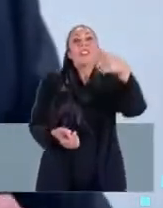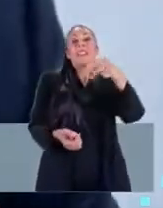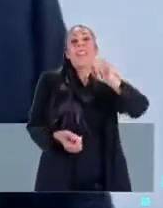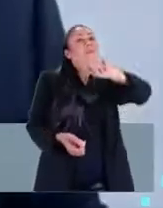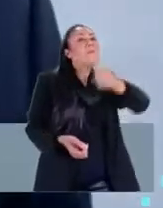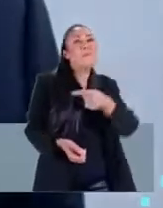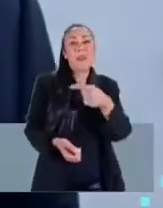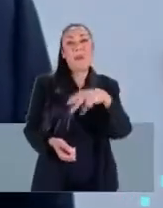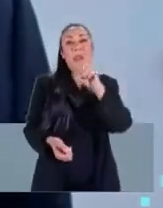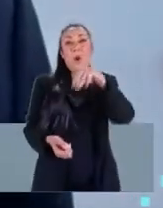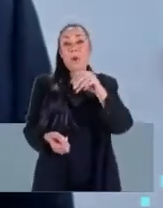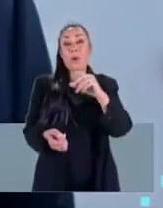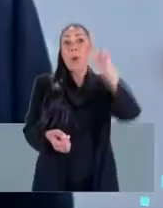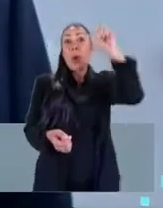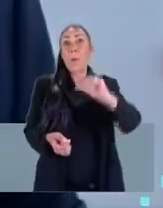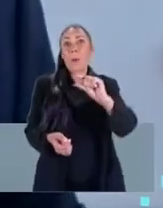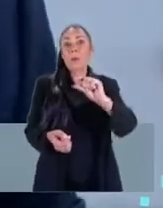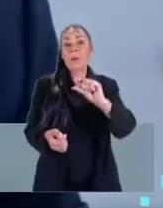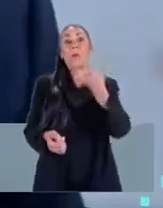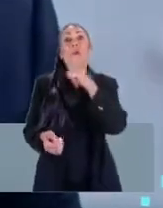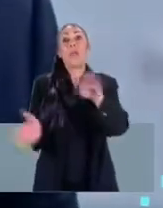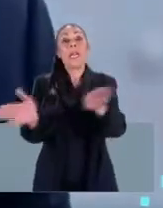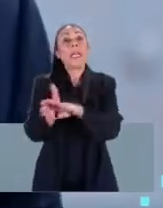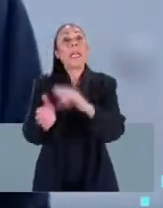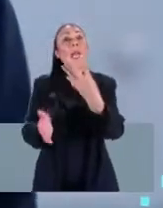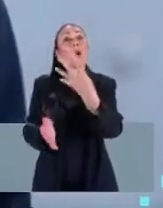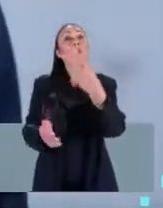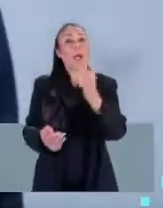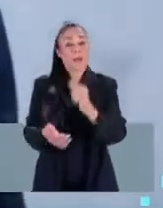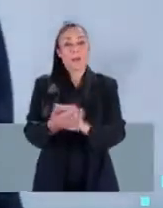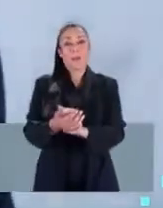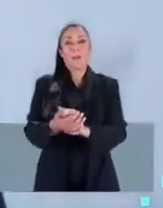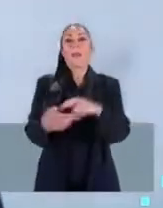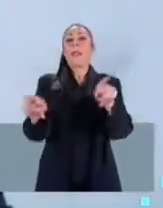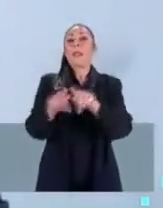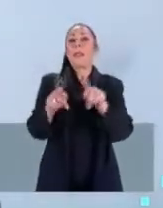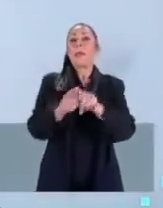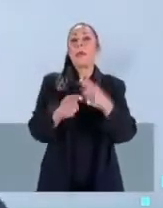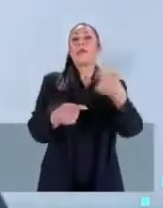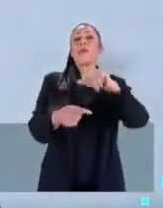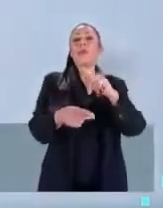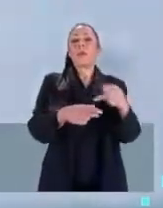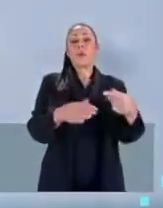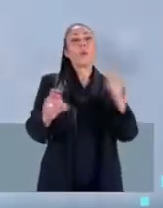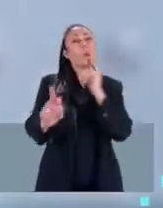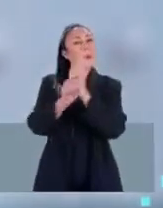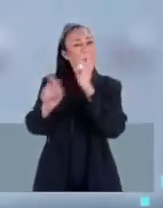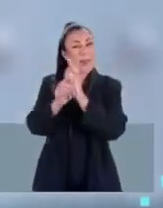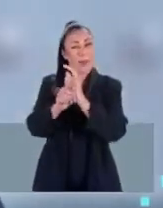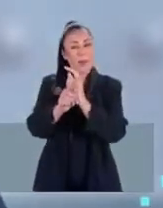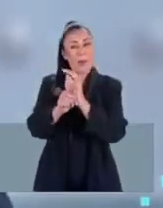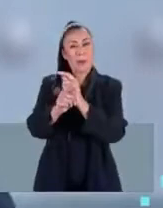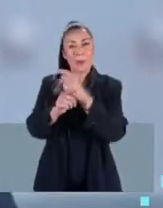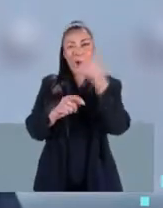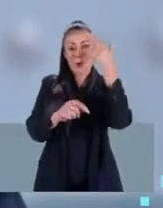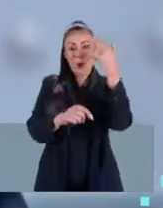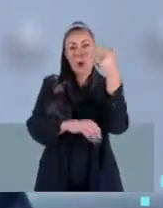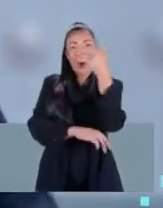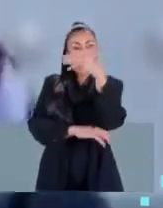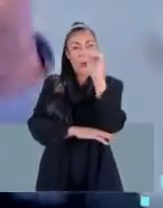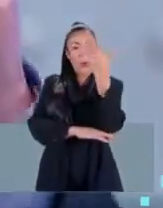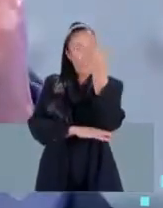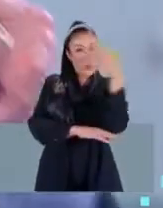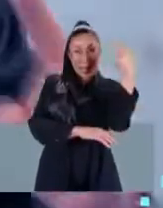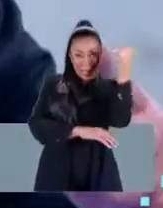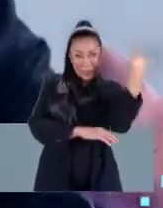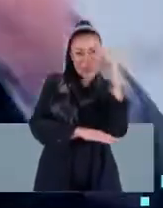nós derrubamos para 4. Nós fomos na COP15 de 2009, o encontro ambiental que houve para discutir o clima em Copenhague,